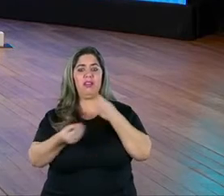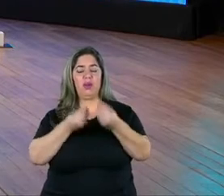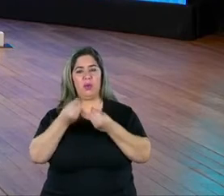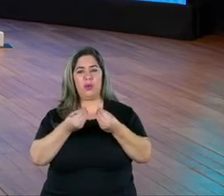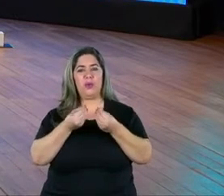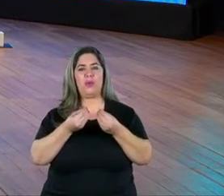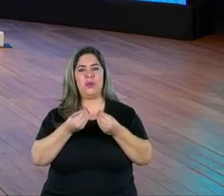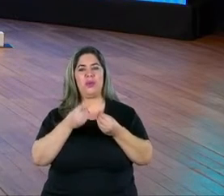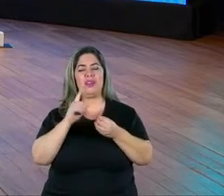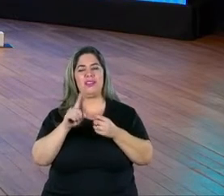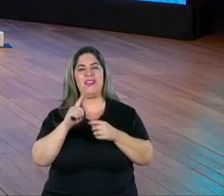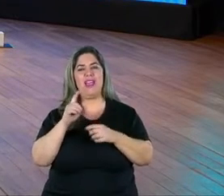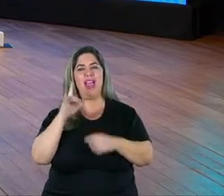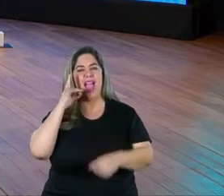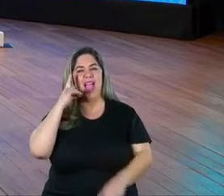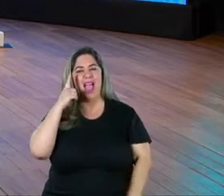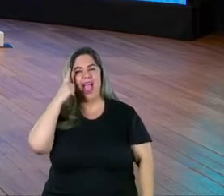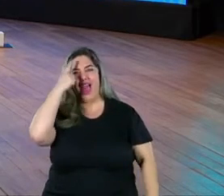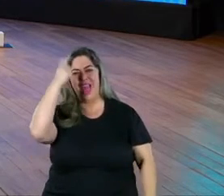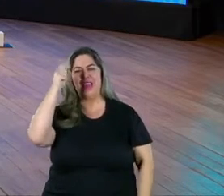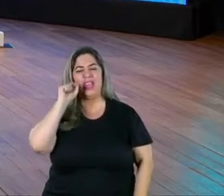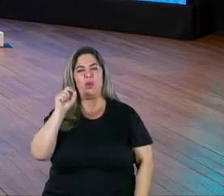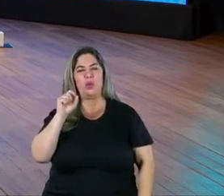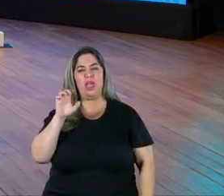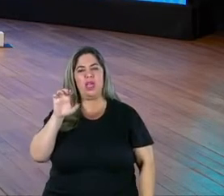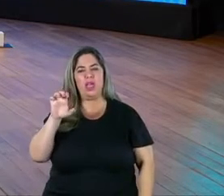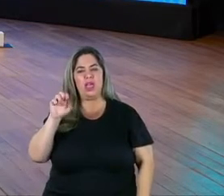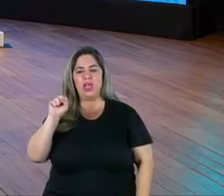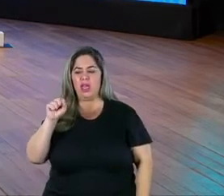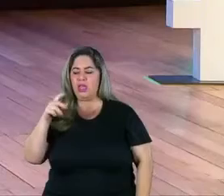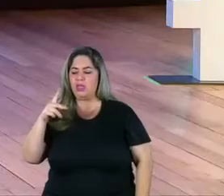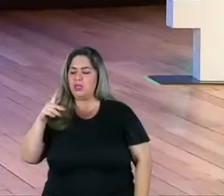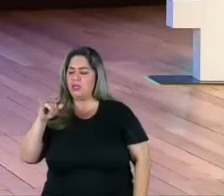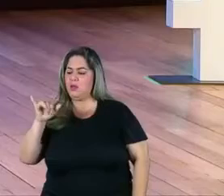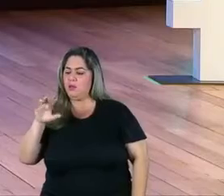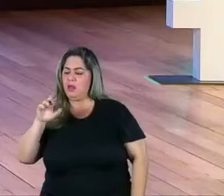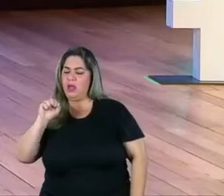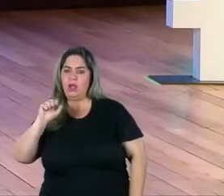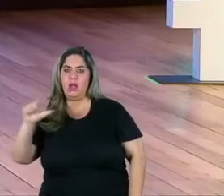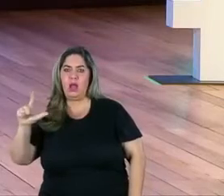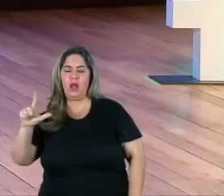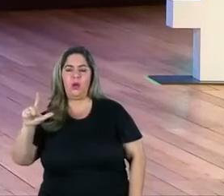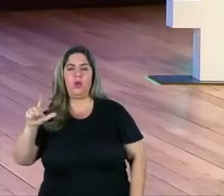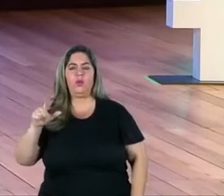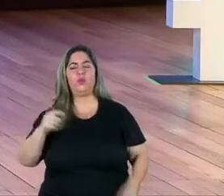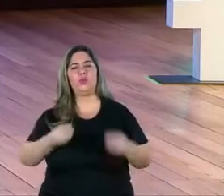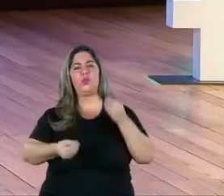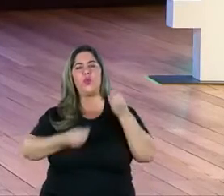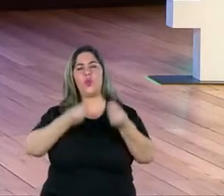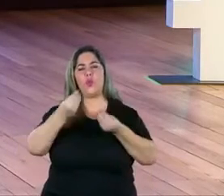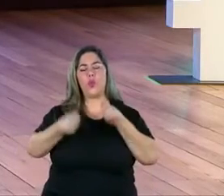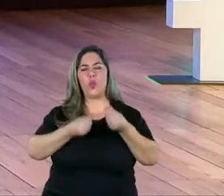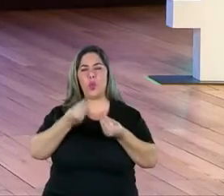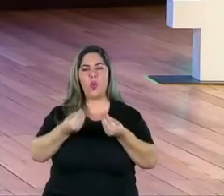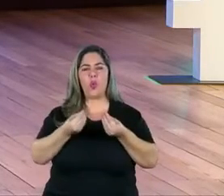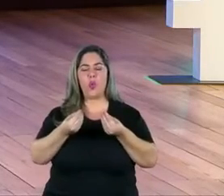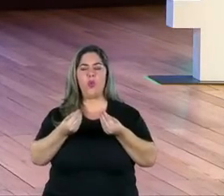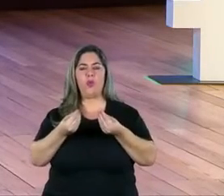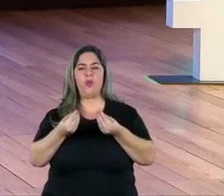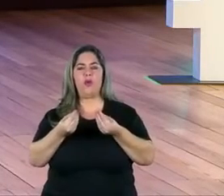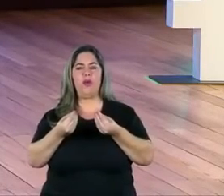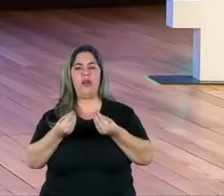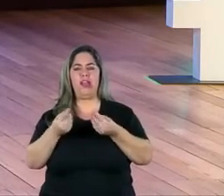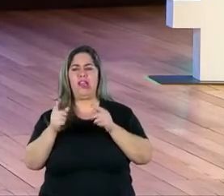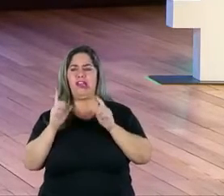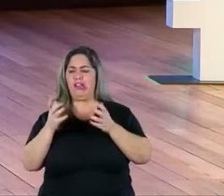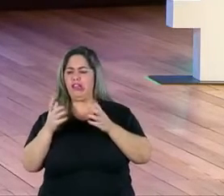coloca a ideia da espiral. Ele quis transplantar essa ideia para um exemplo estético.